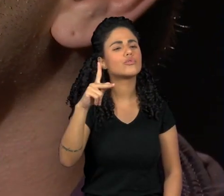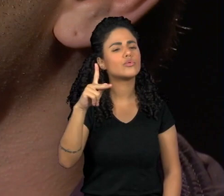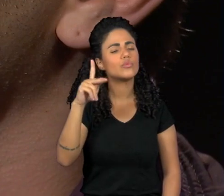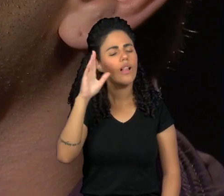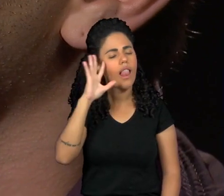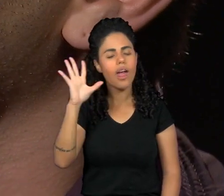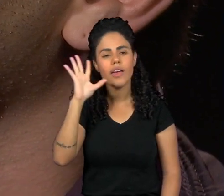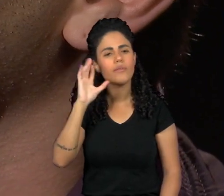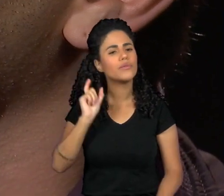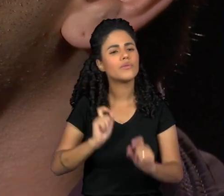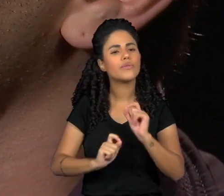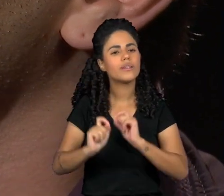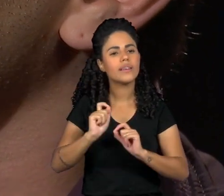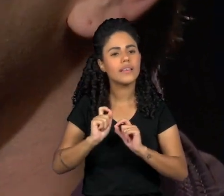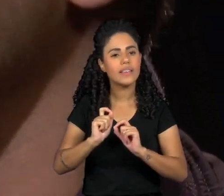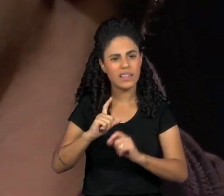imagem